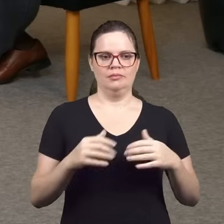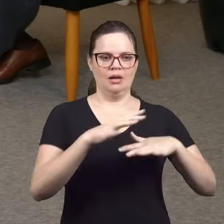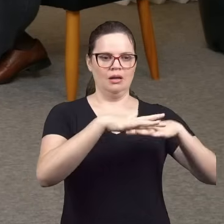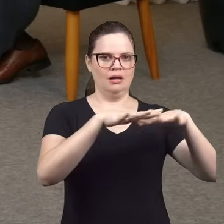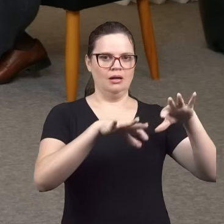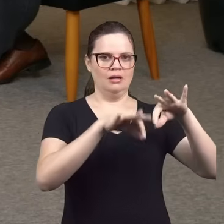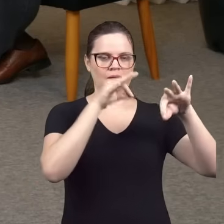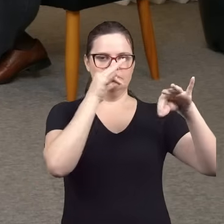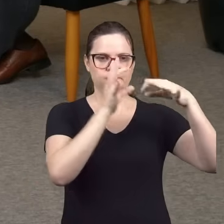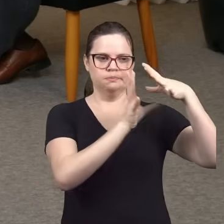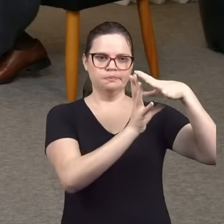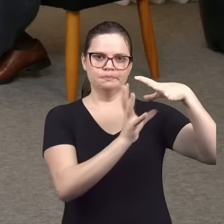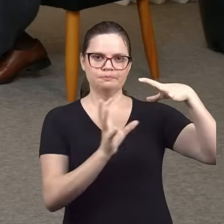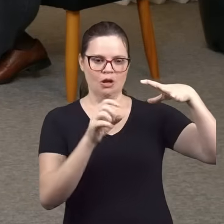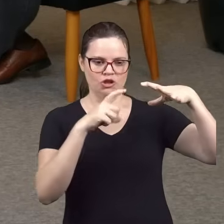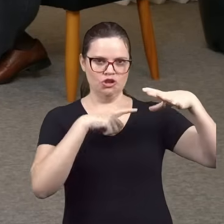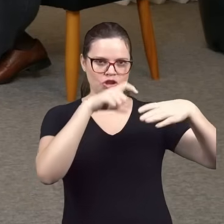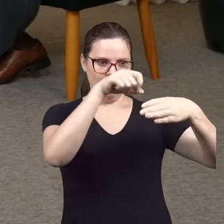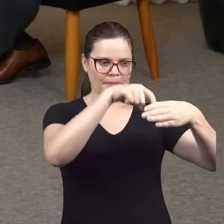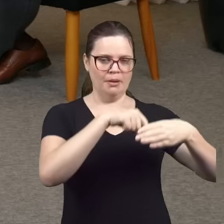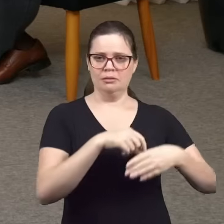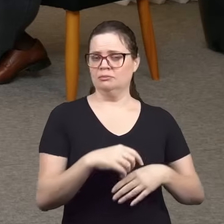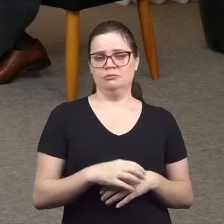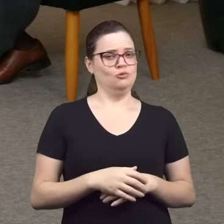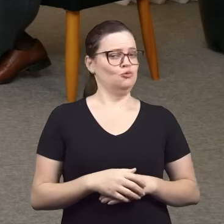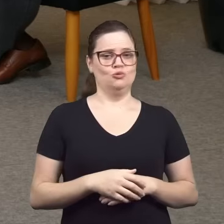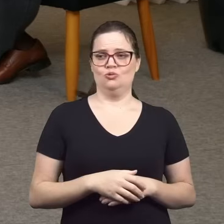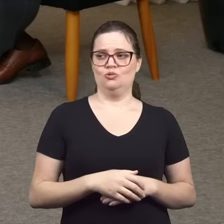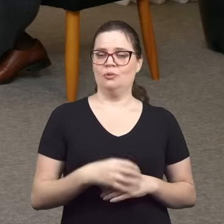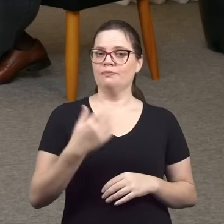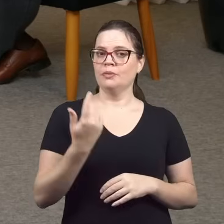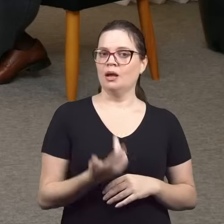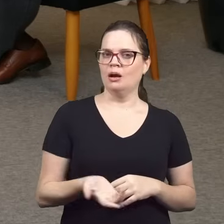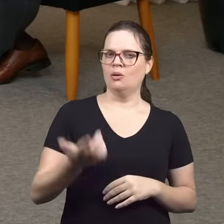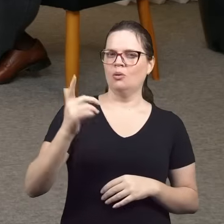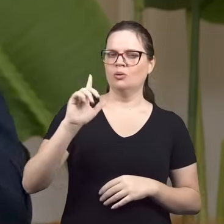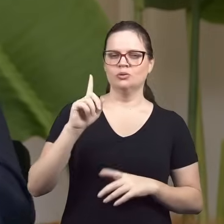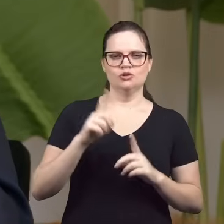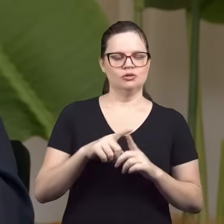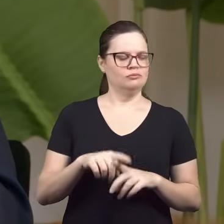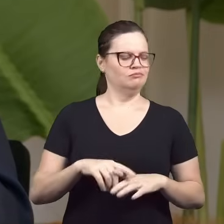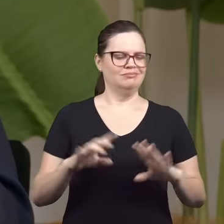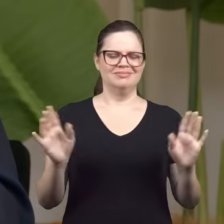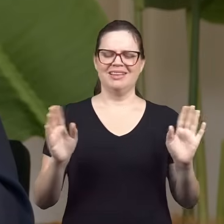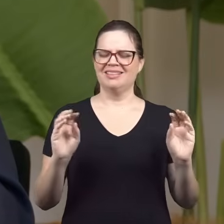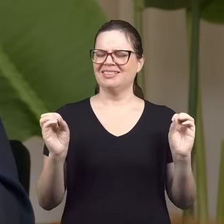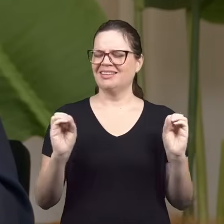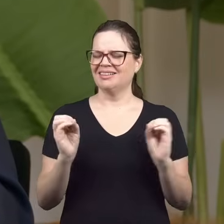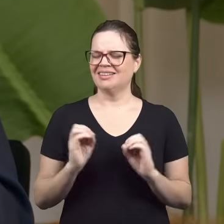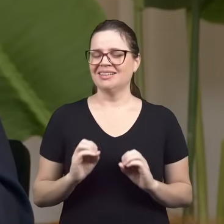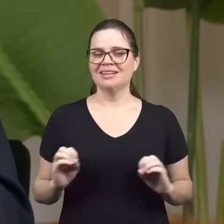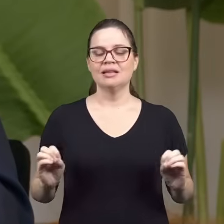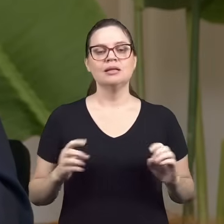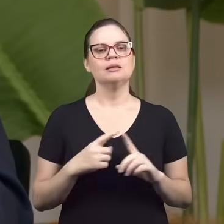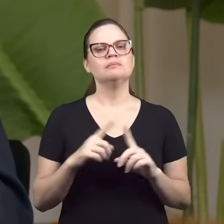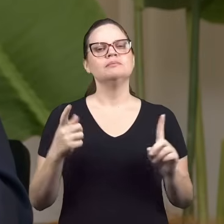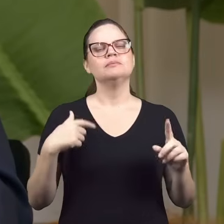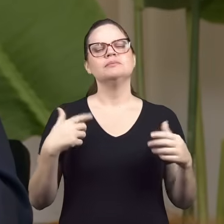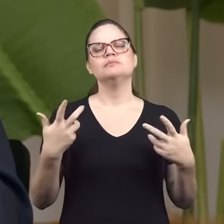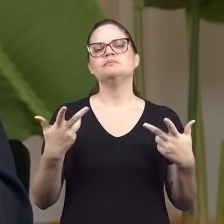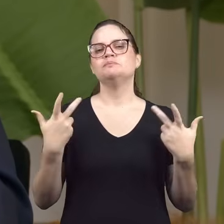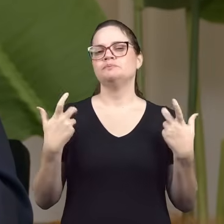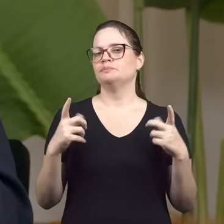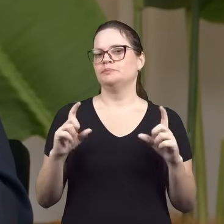plantavam. Nem vinha. E nem outro tipo, mas me chamou a atenção, queridos,